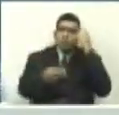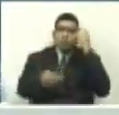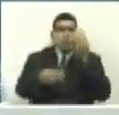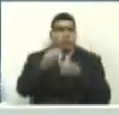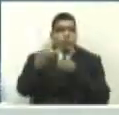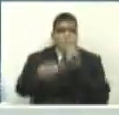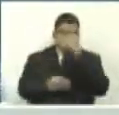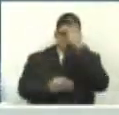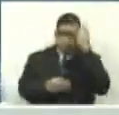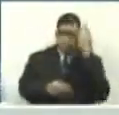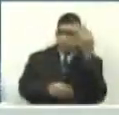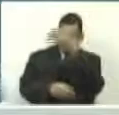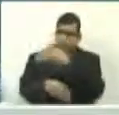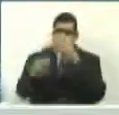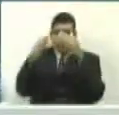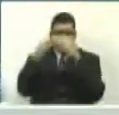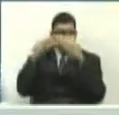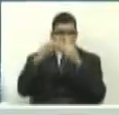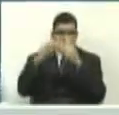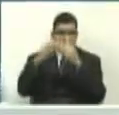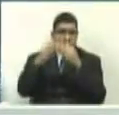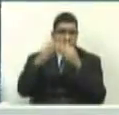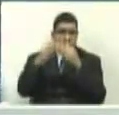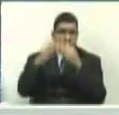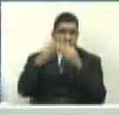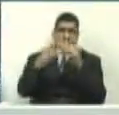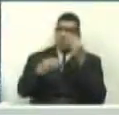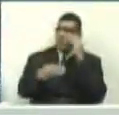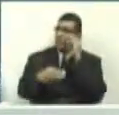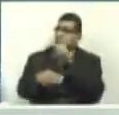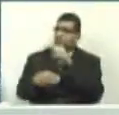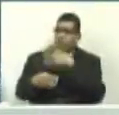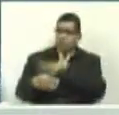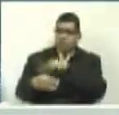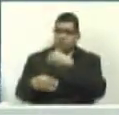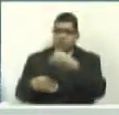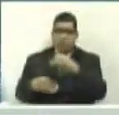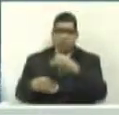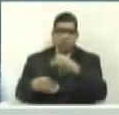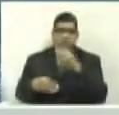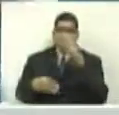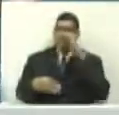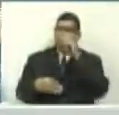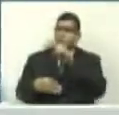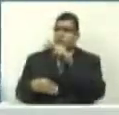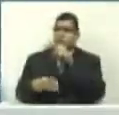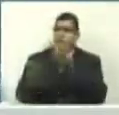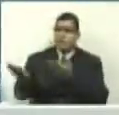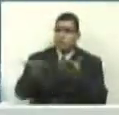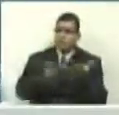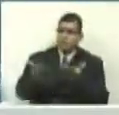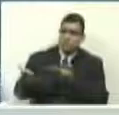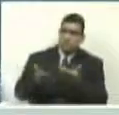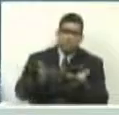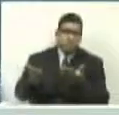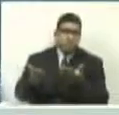essas pessoas chegam em casa e olham para os seus filhos, e olham para os seus empregados.